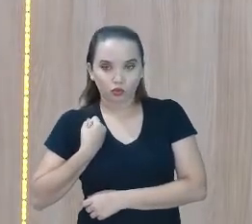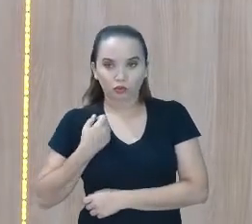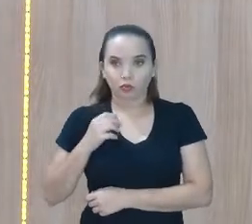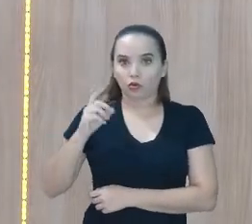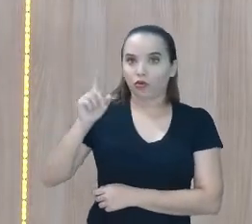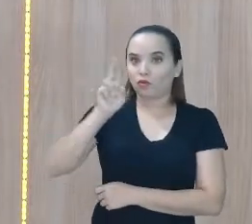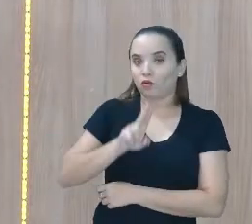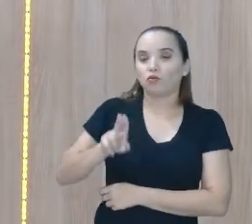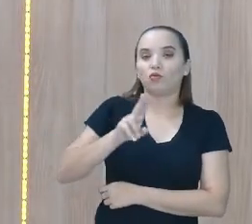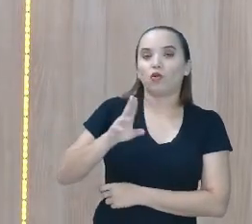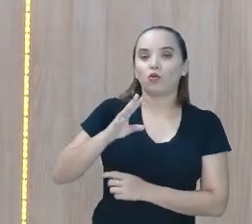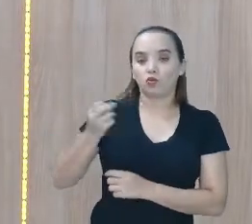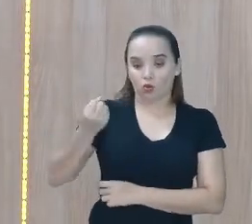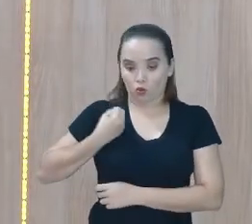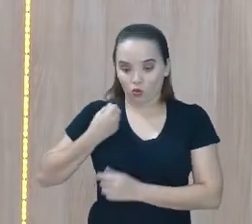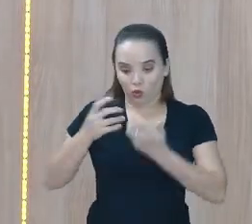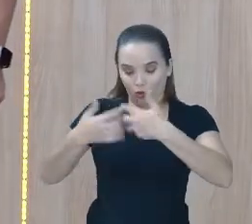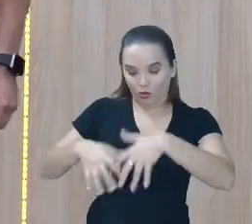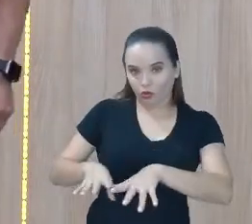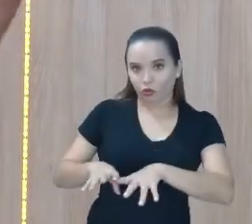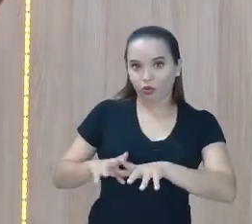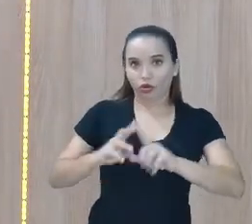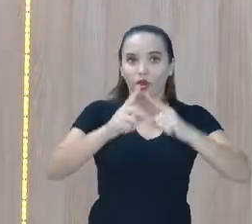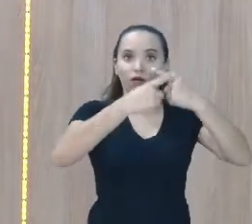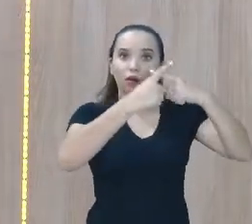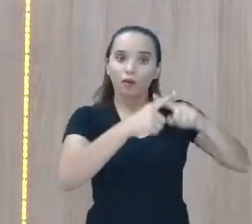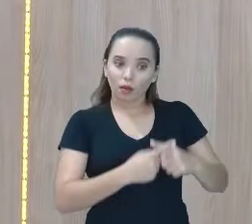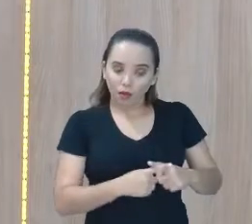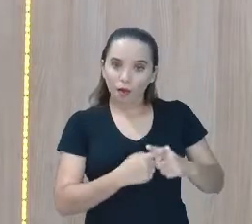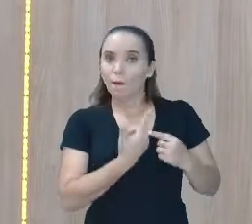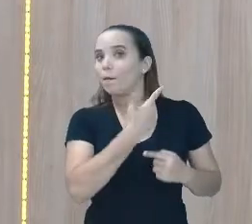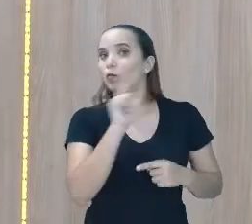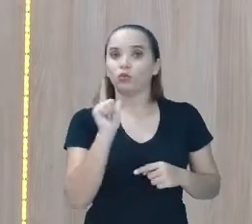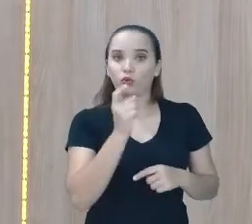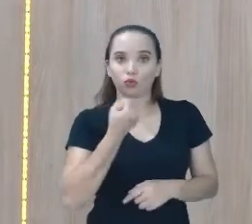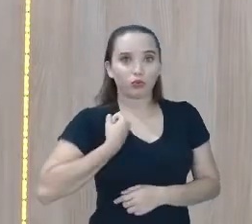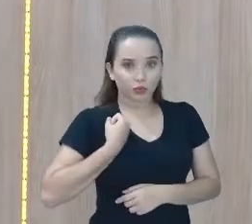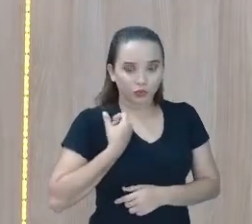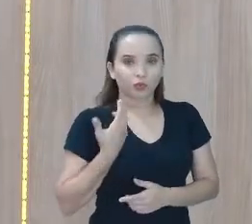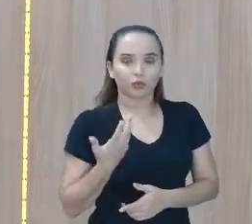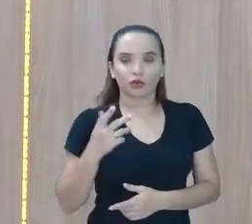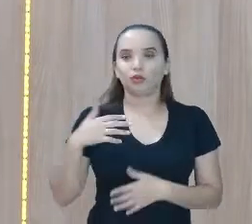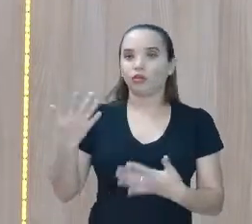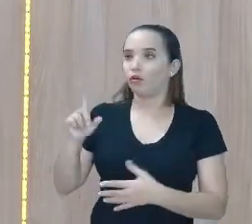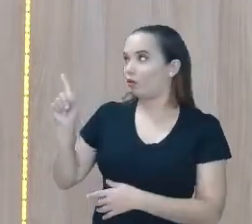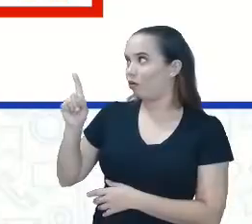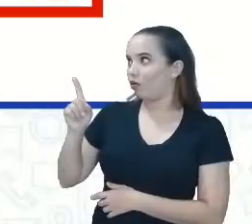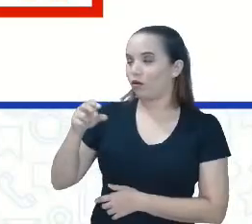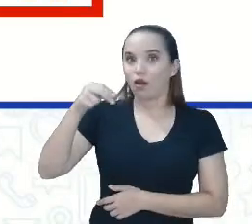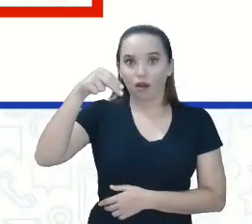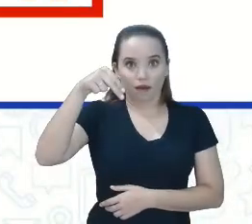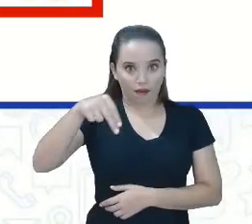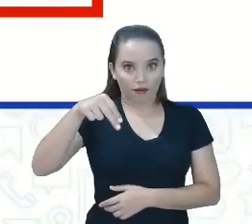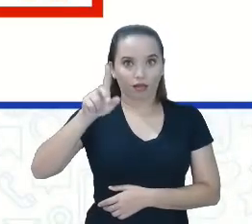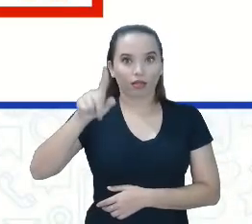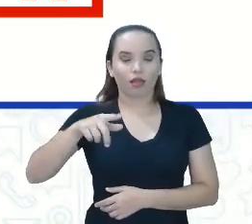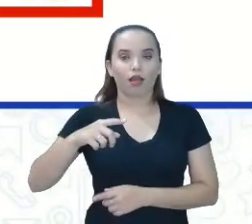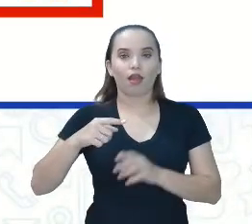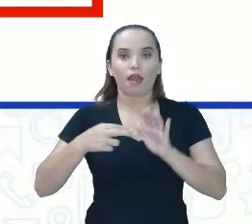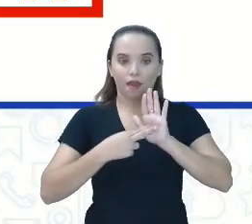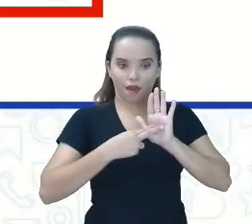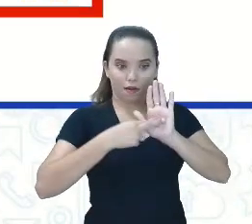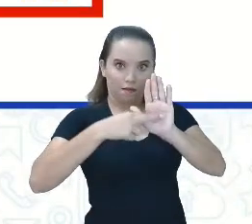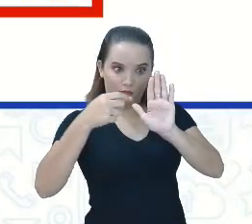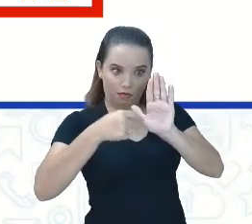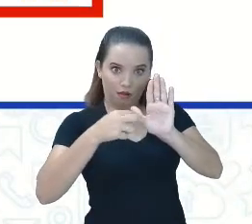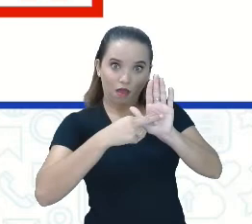números naturais aqui e multiplica por ele, certo? Esse n representa um número, tá? Então, encontre aí os